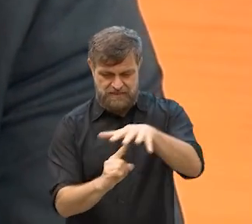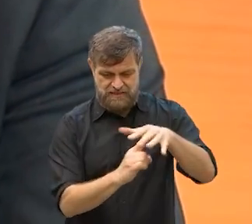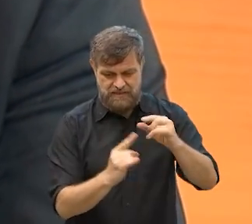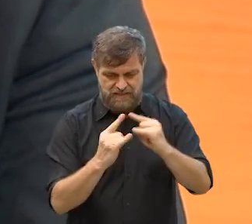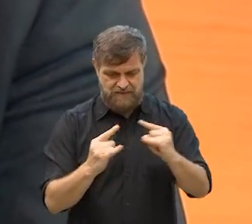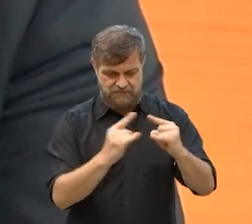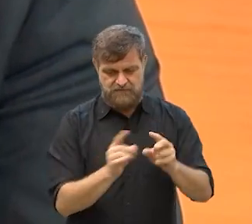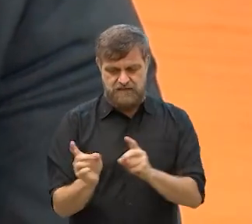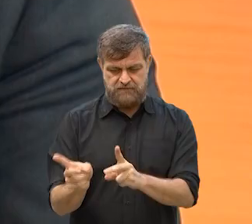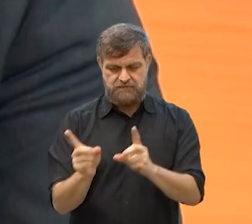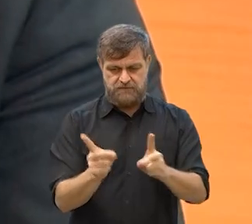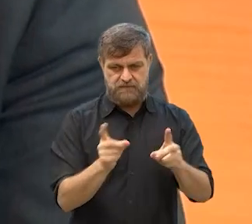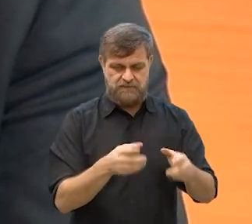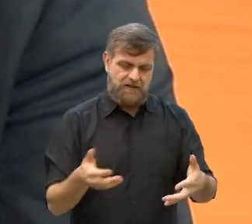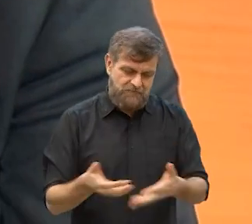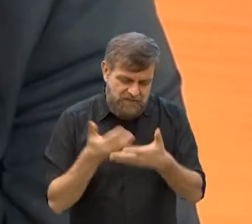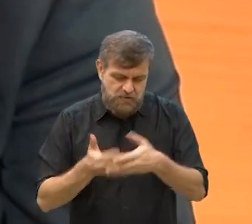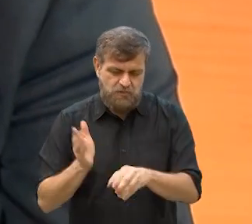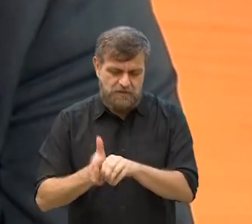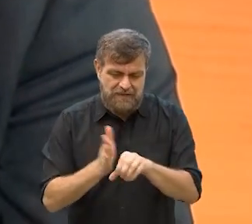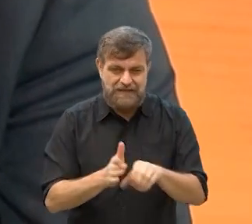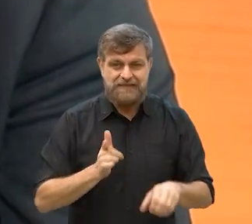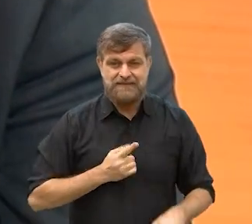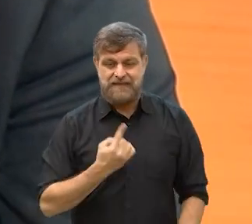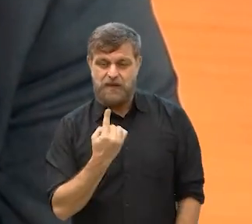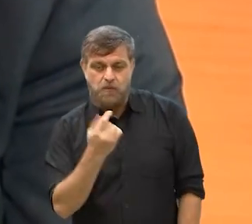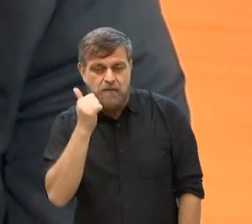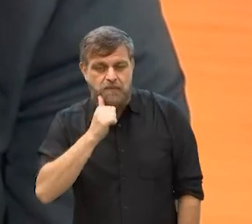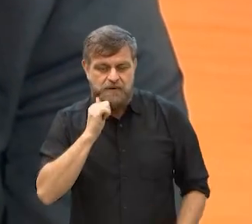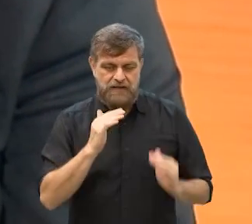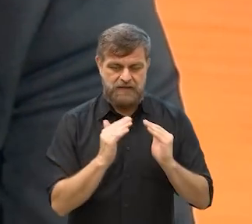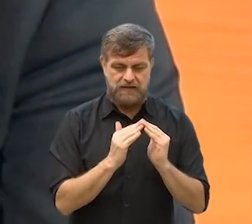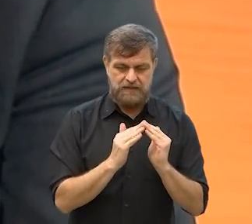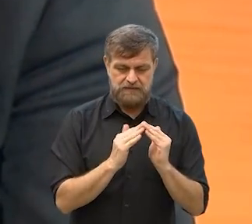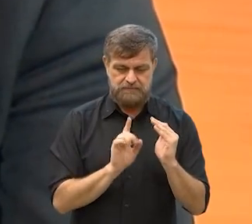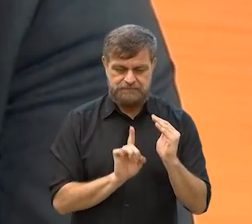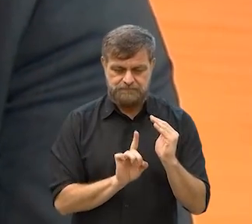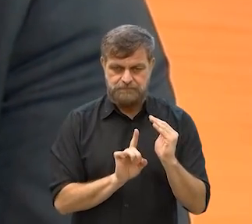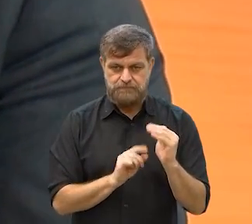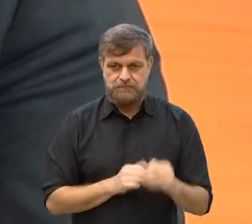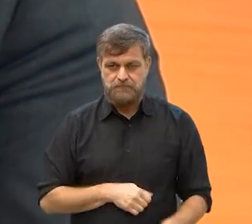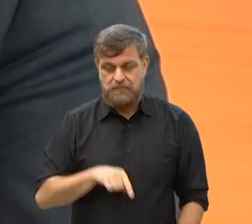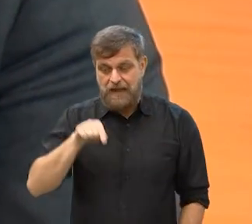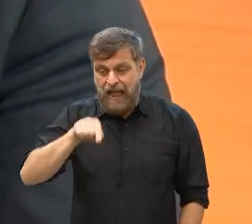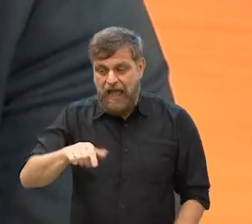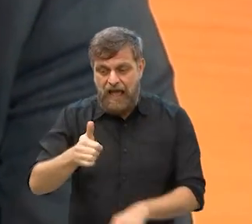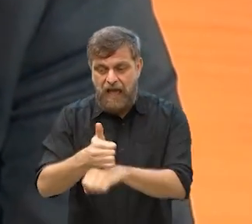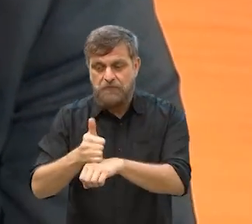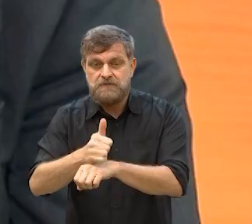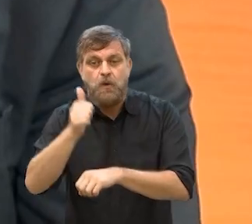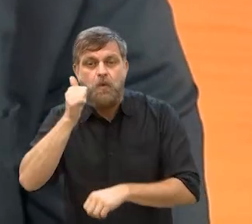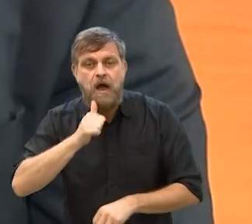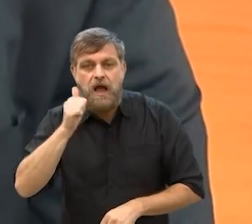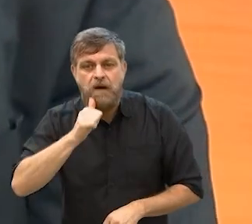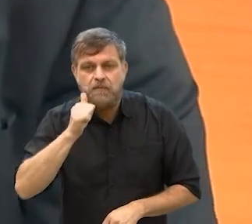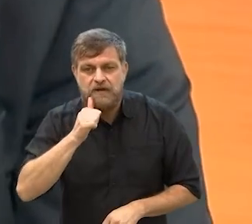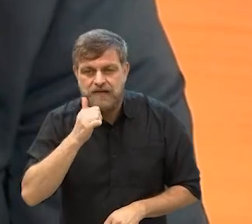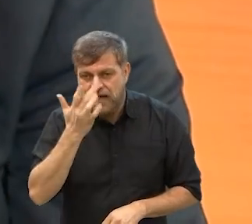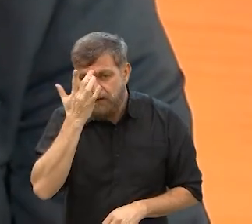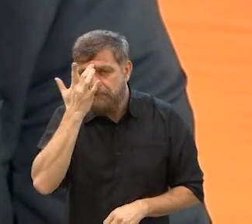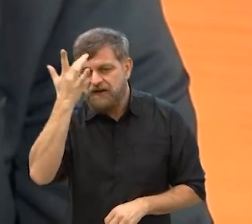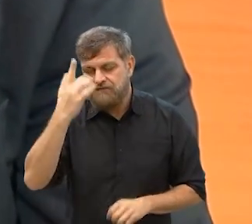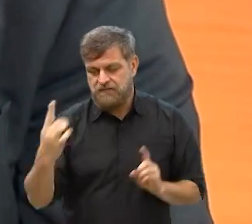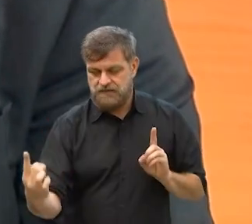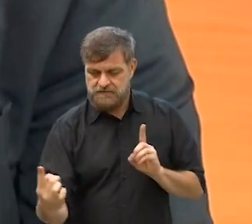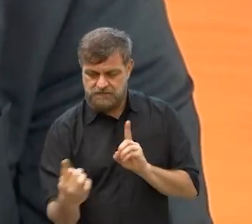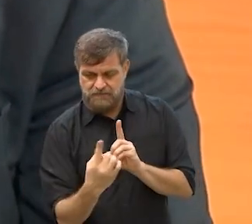livres, normalmente tem uma mulher em casa e a feirante, ela tem mais